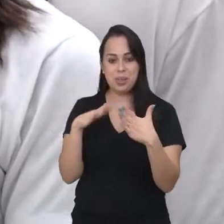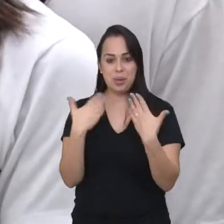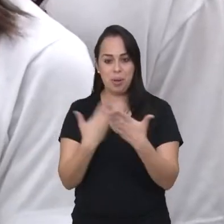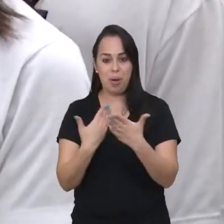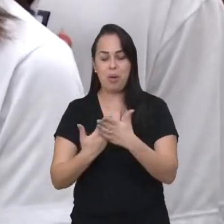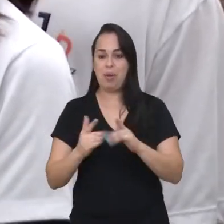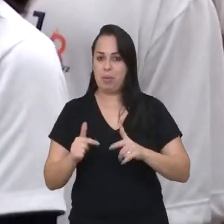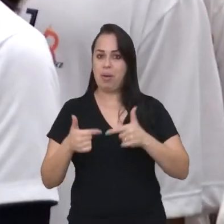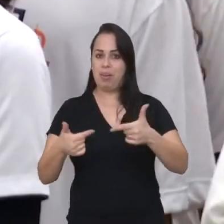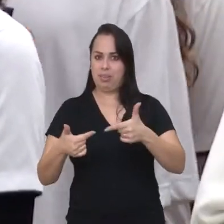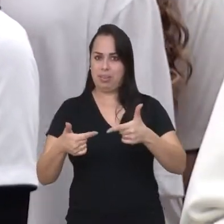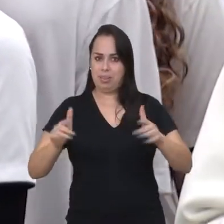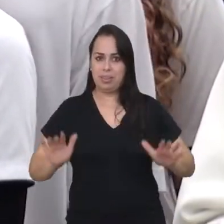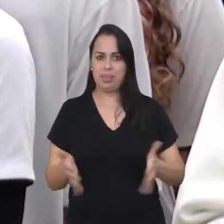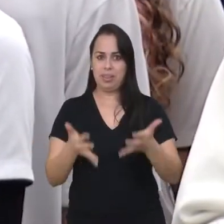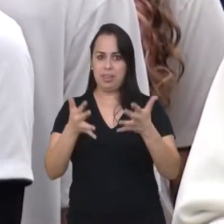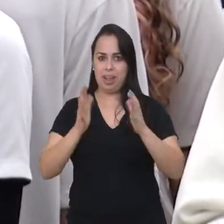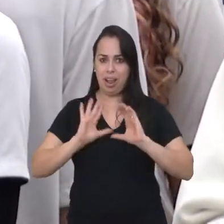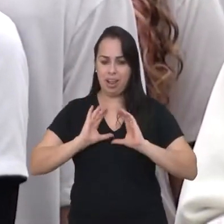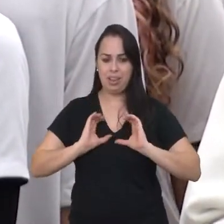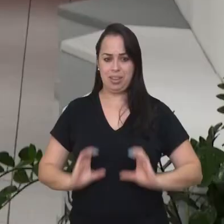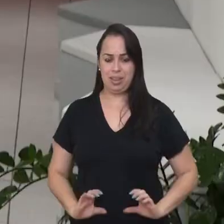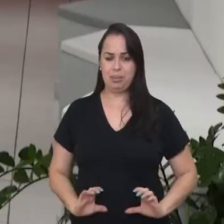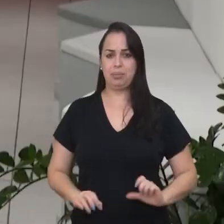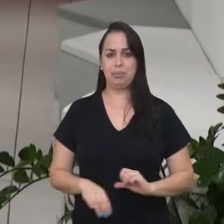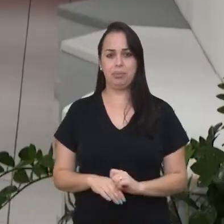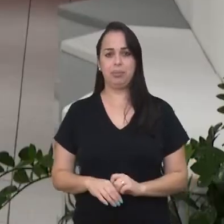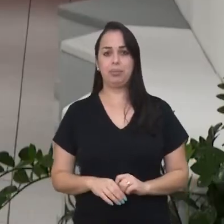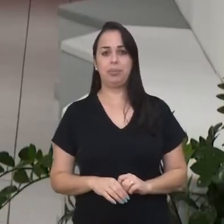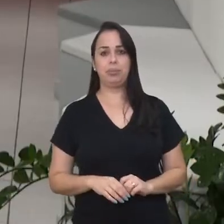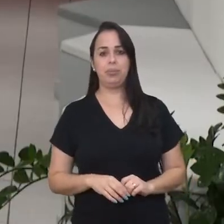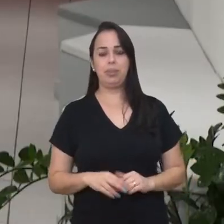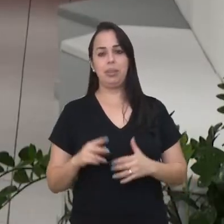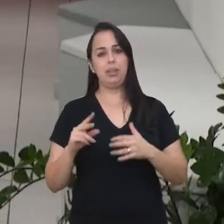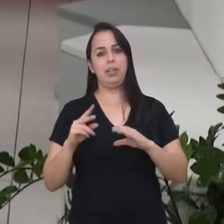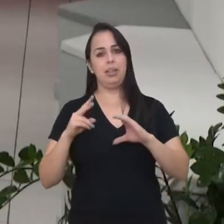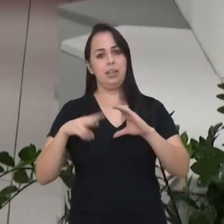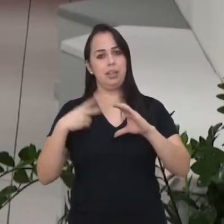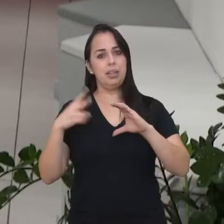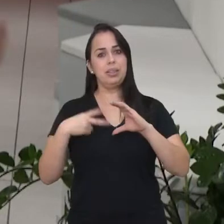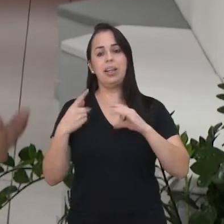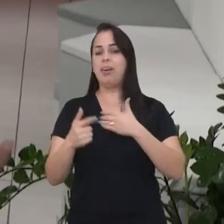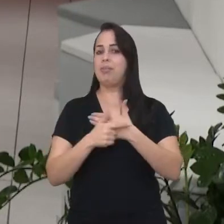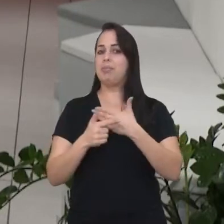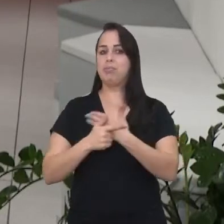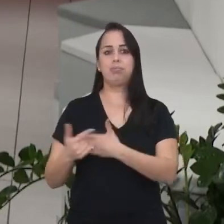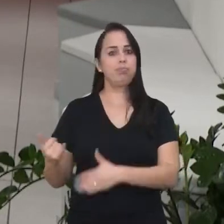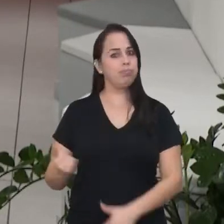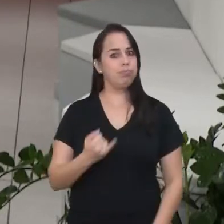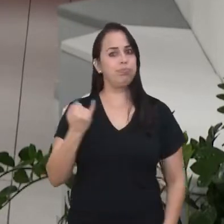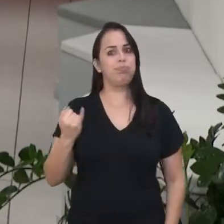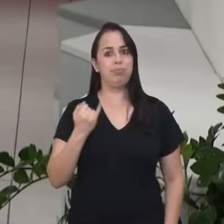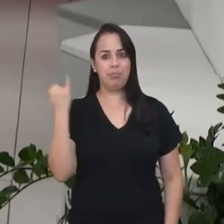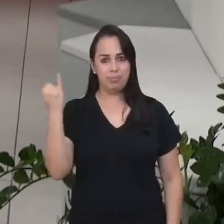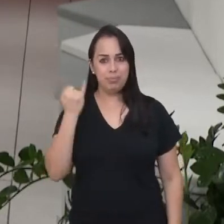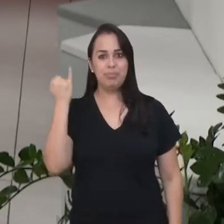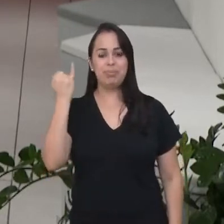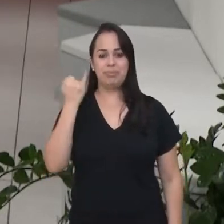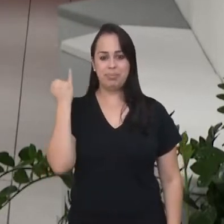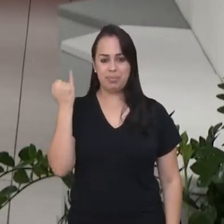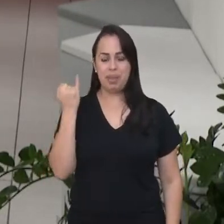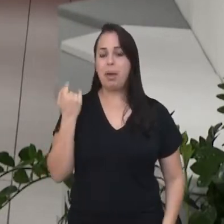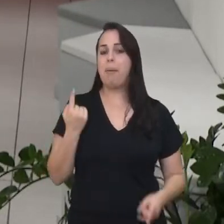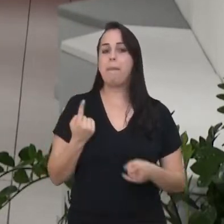com ações que também promovem a cidadania. A Câmara desempenha um papel fundamental nessas